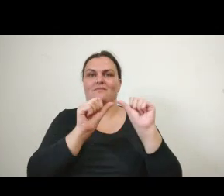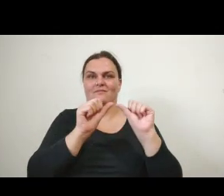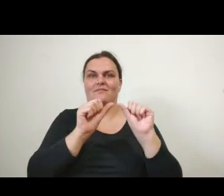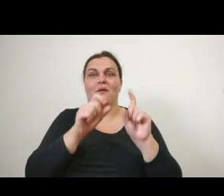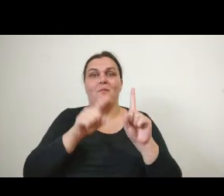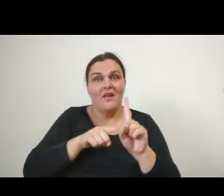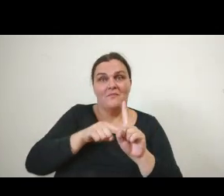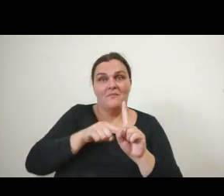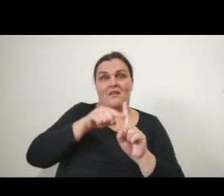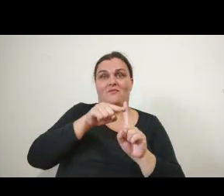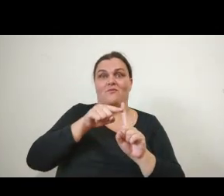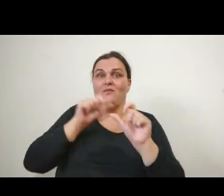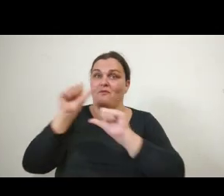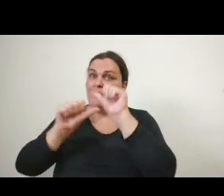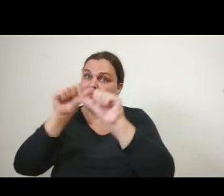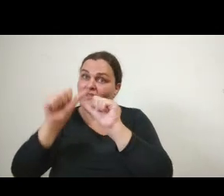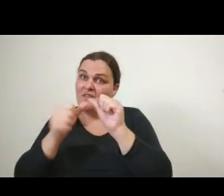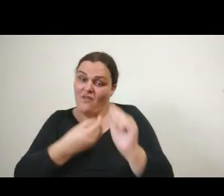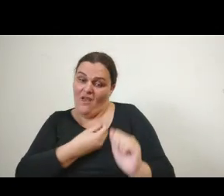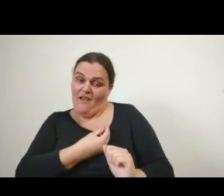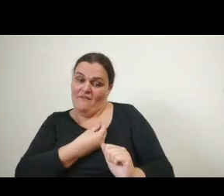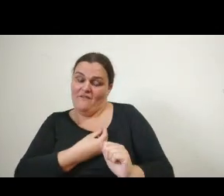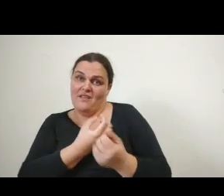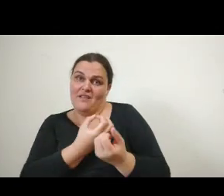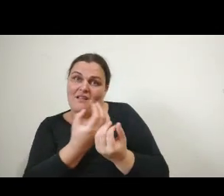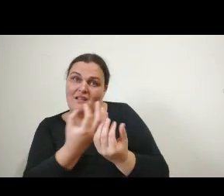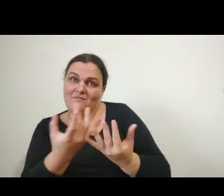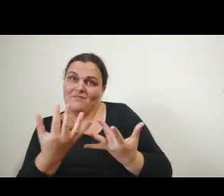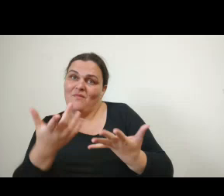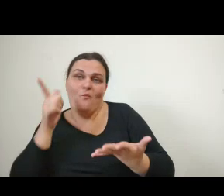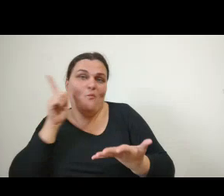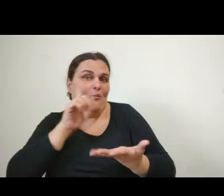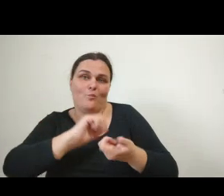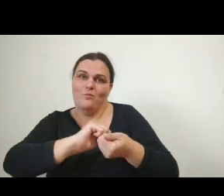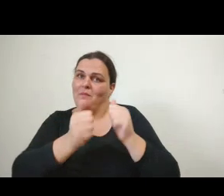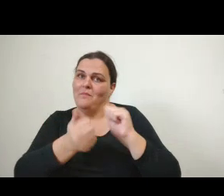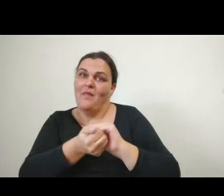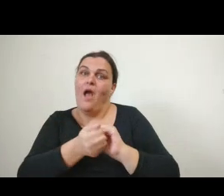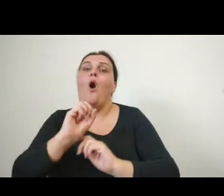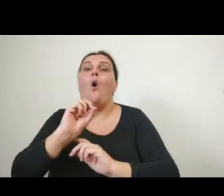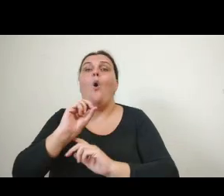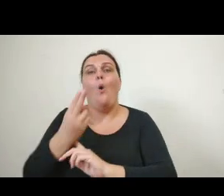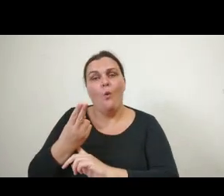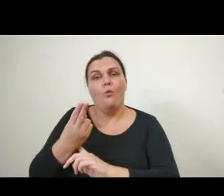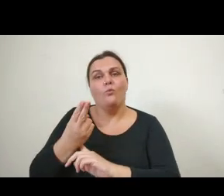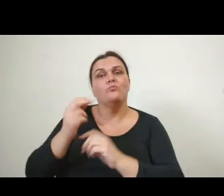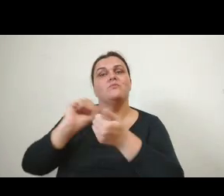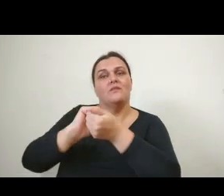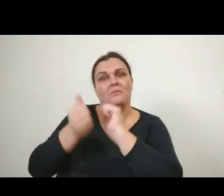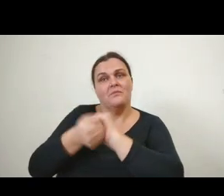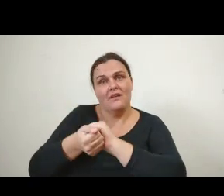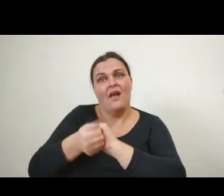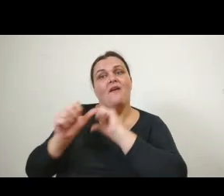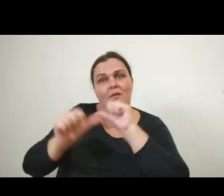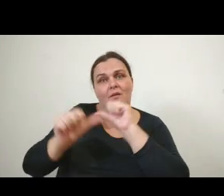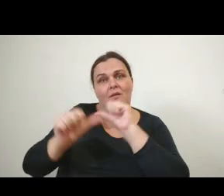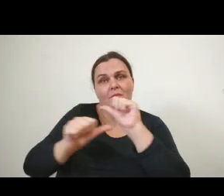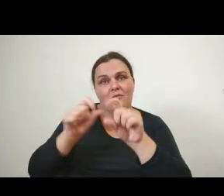plantas, né, passam a não mais estar adaptadas àquele local. que vai gerar um deslocamento dos